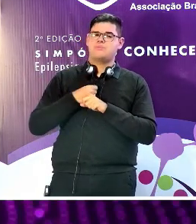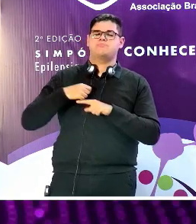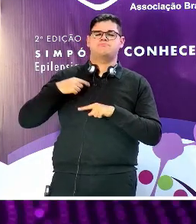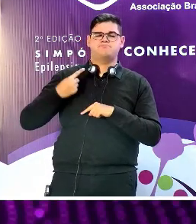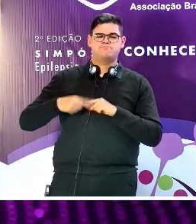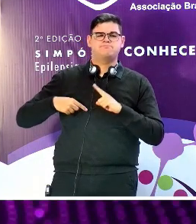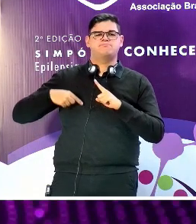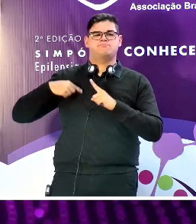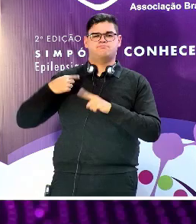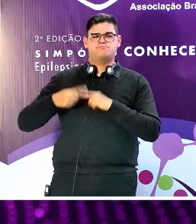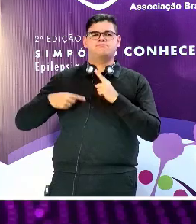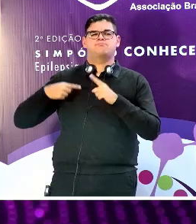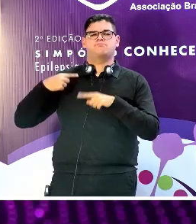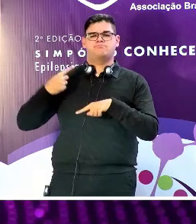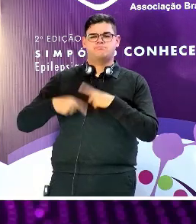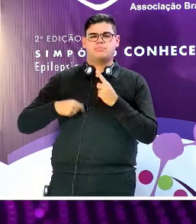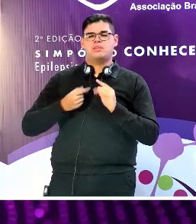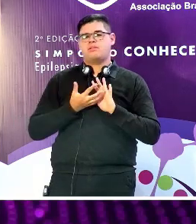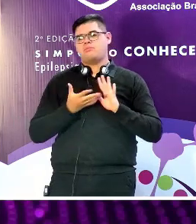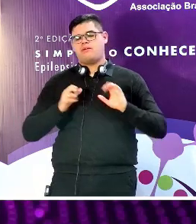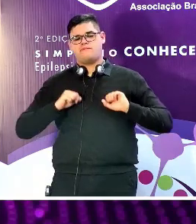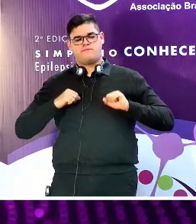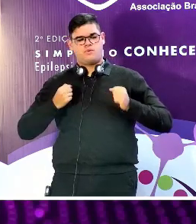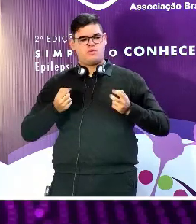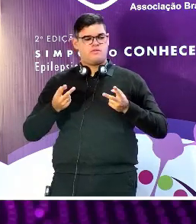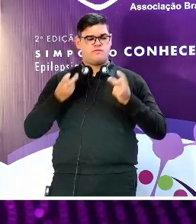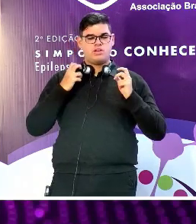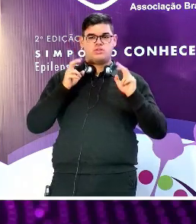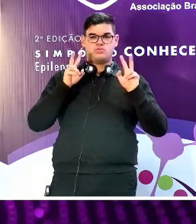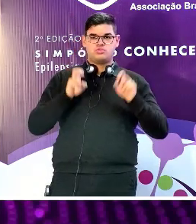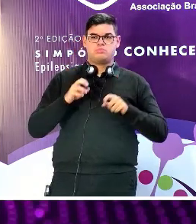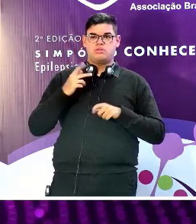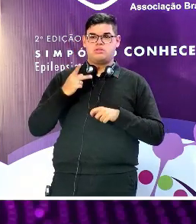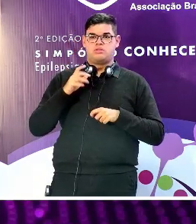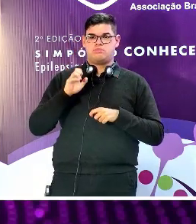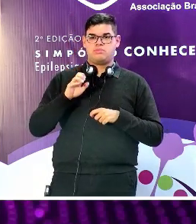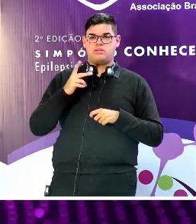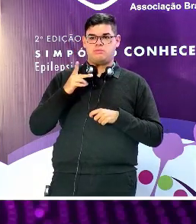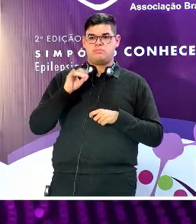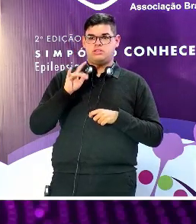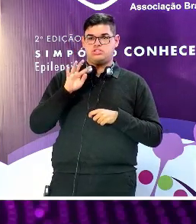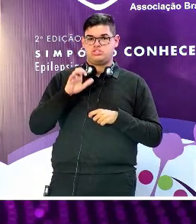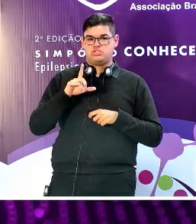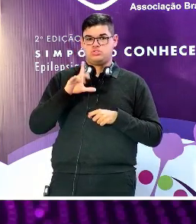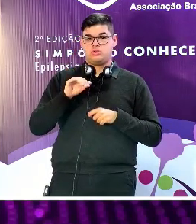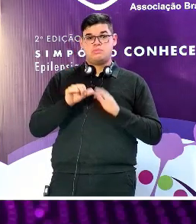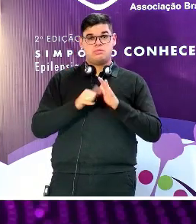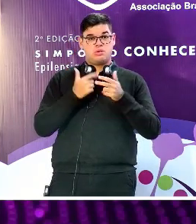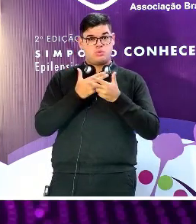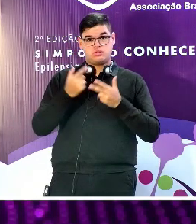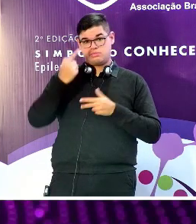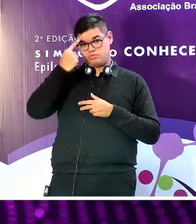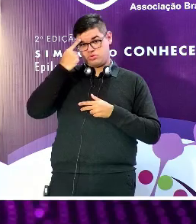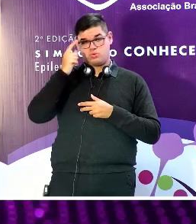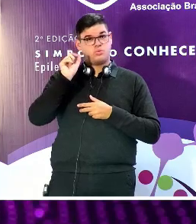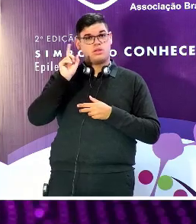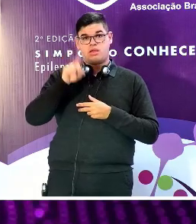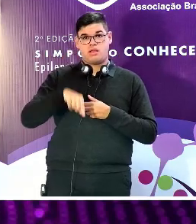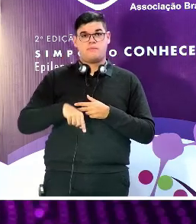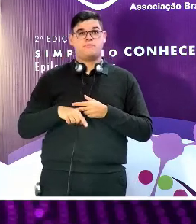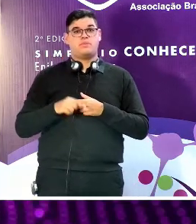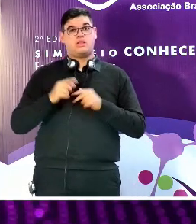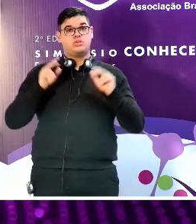ação desse peptídeo. E a primeira coisa que a gente pensou foi